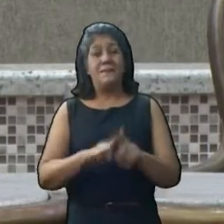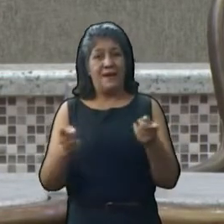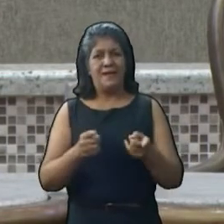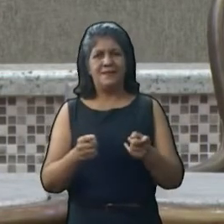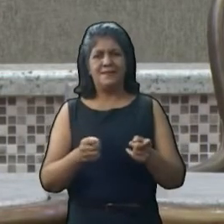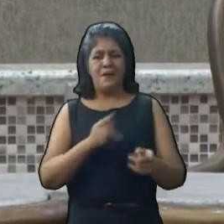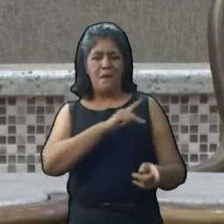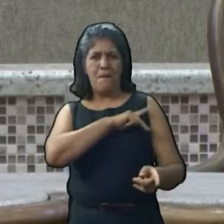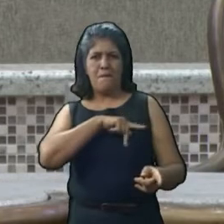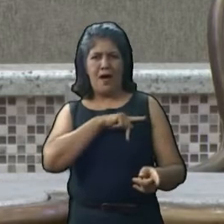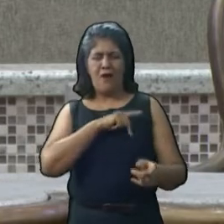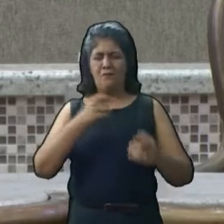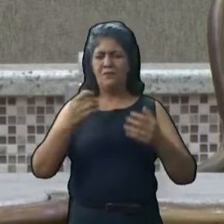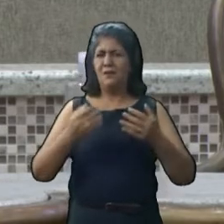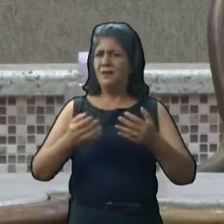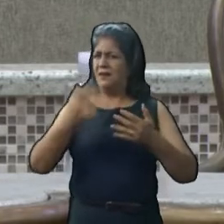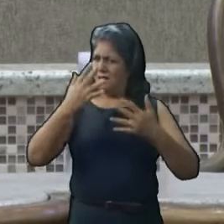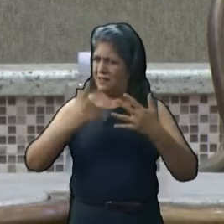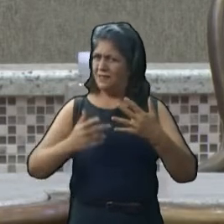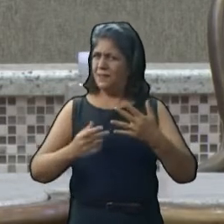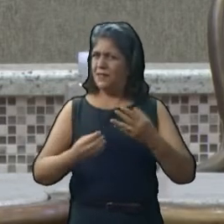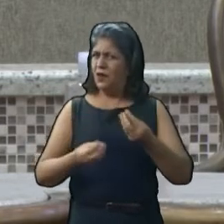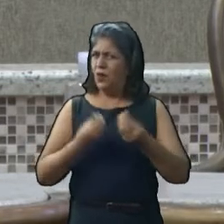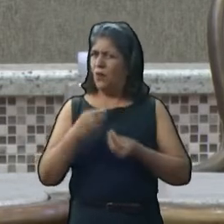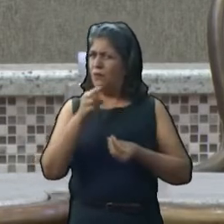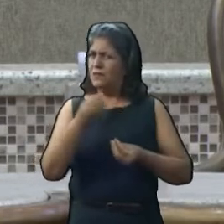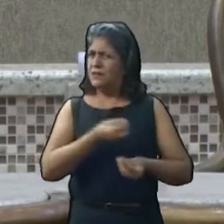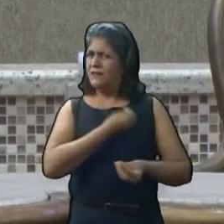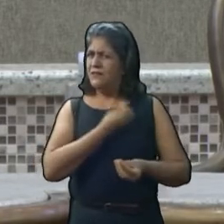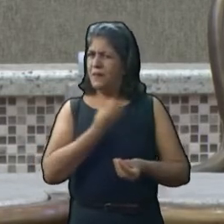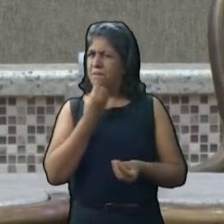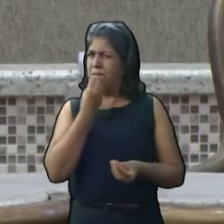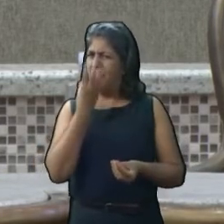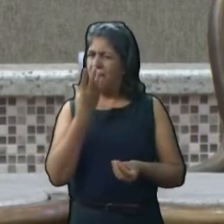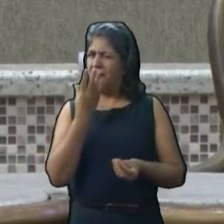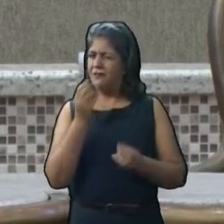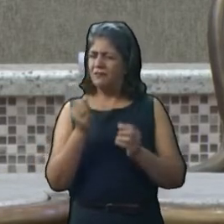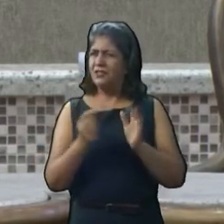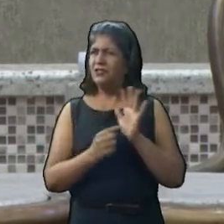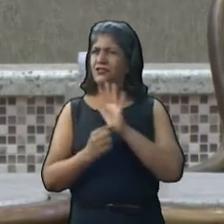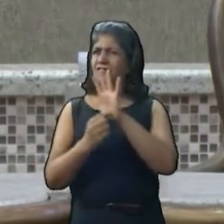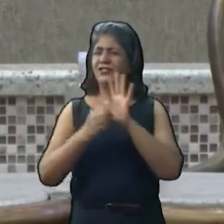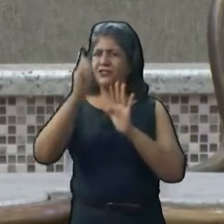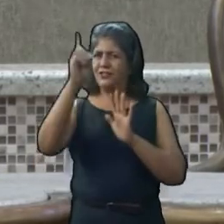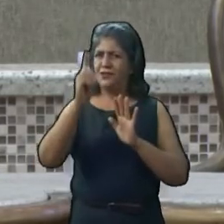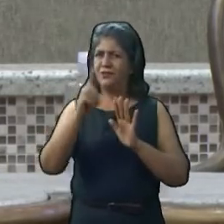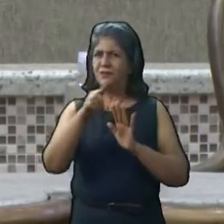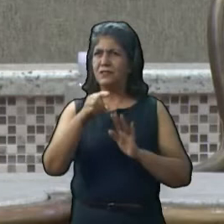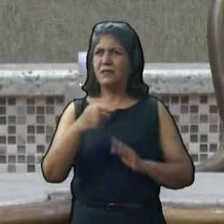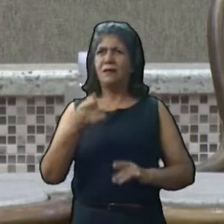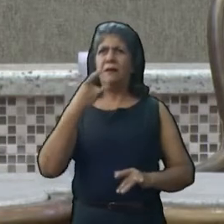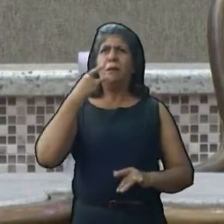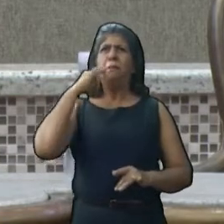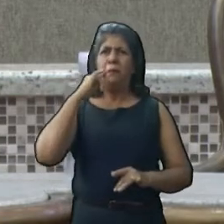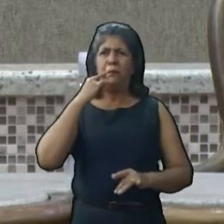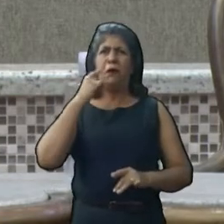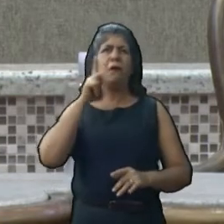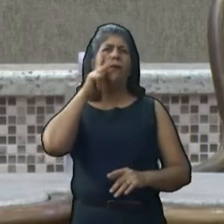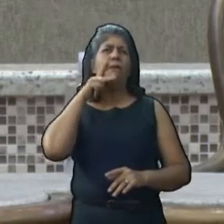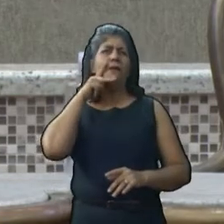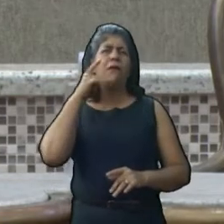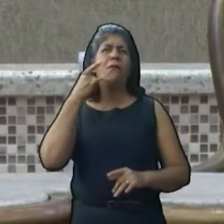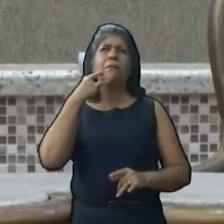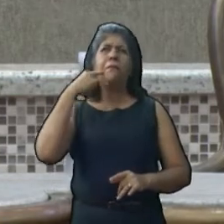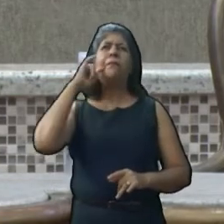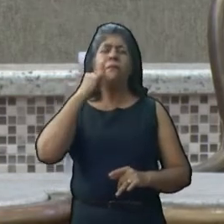em que há contenda mas enchei-vos do espírito santo de